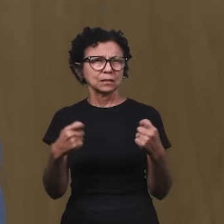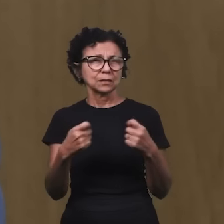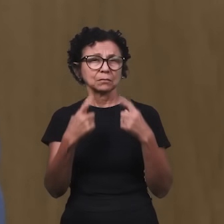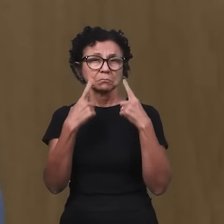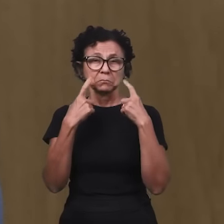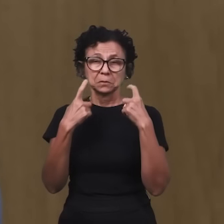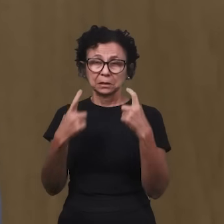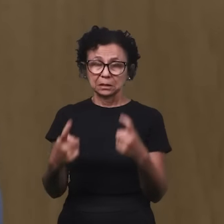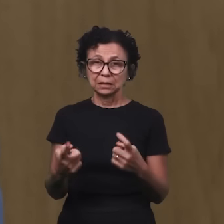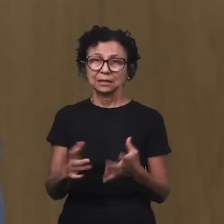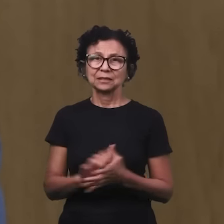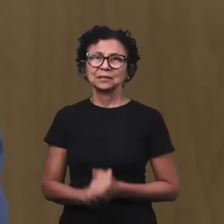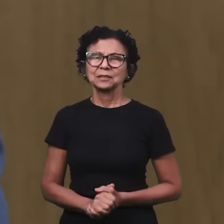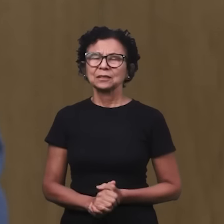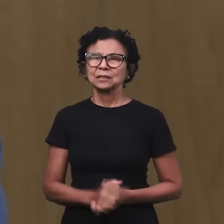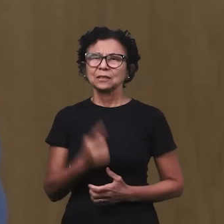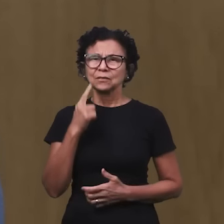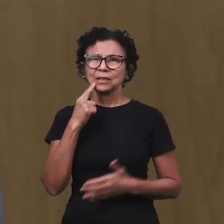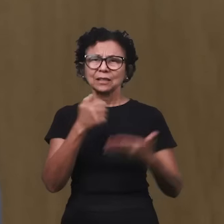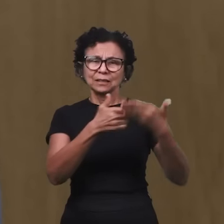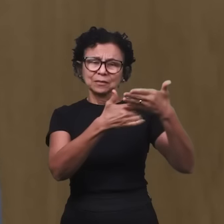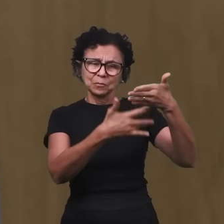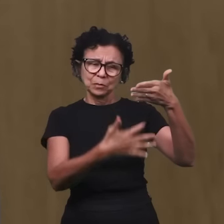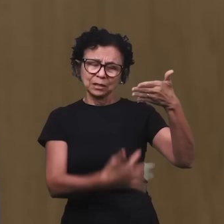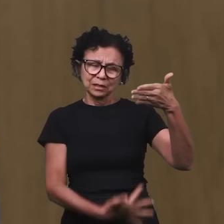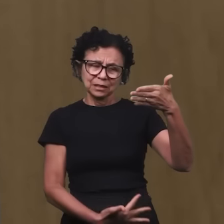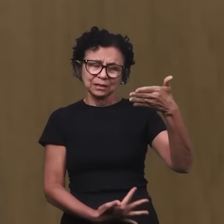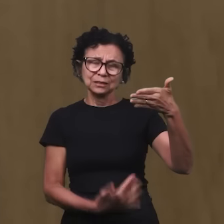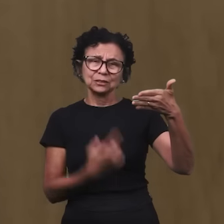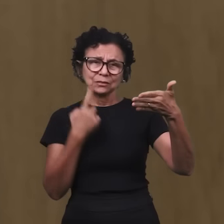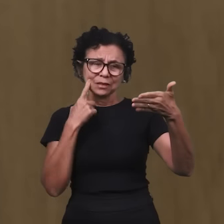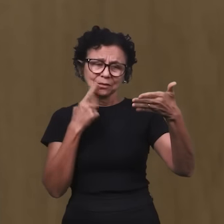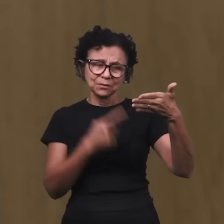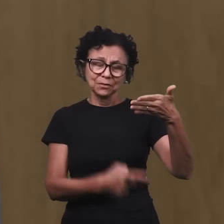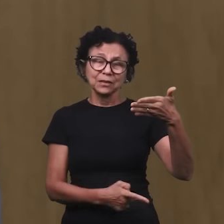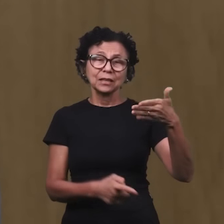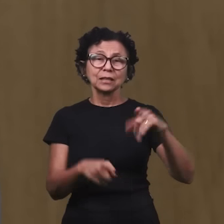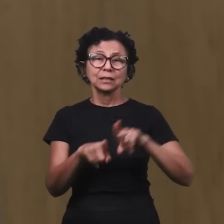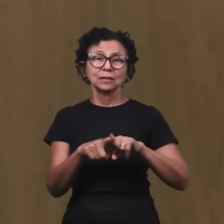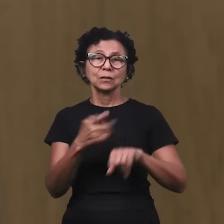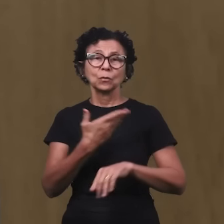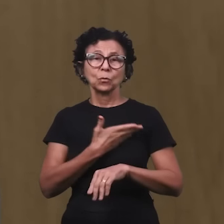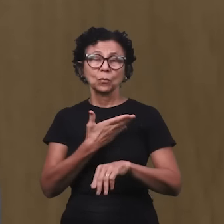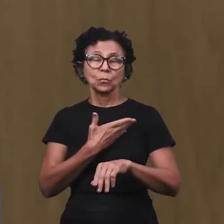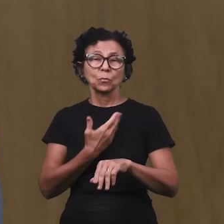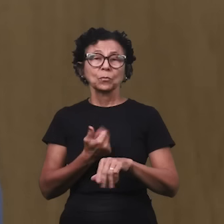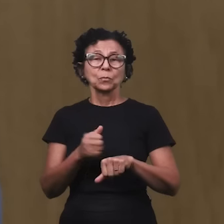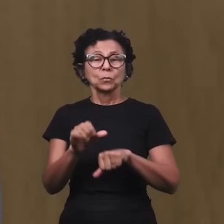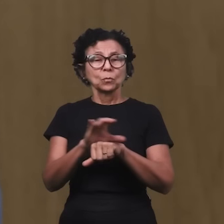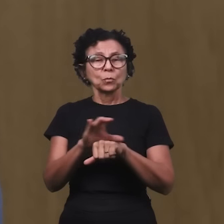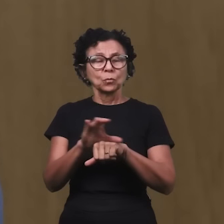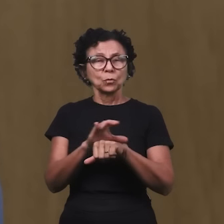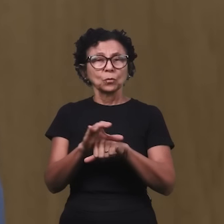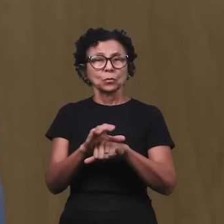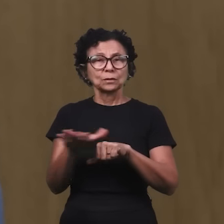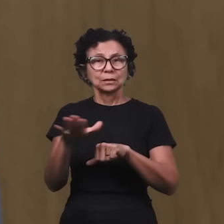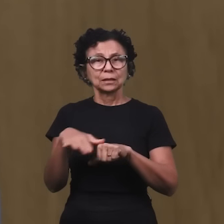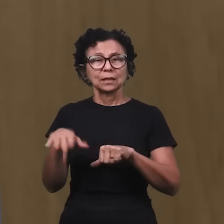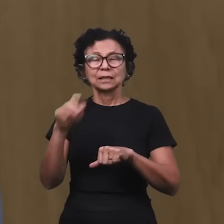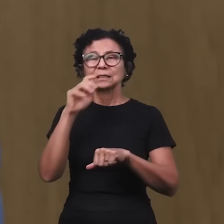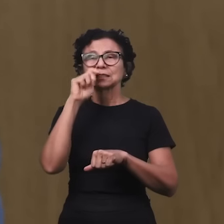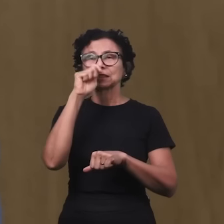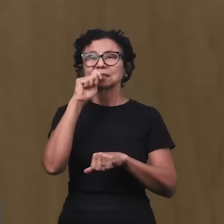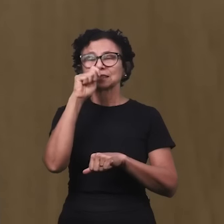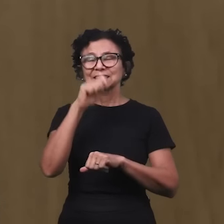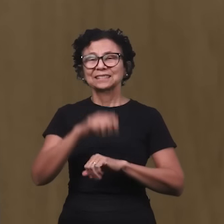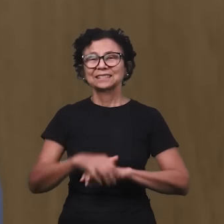tenha interesse, pode voltar, assistir com calma, compartilhar também para aqueles amigos que cursam a odontologia, que eu tenho certeza que